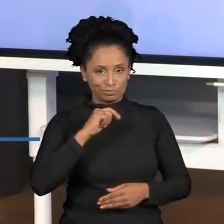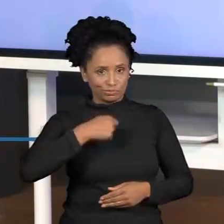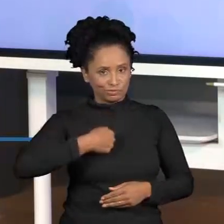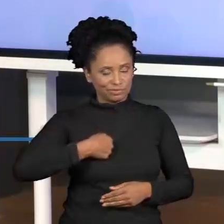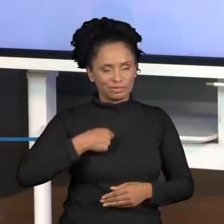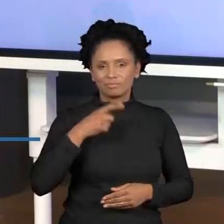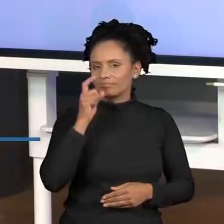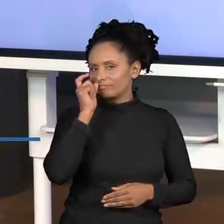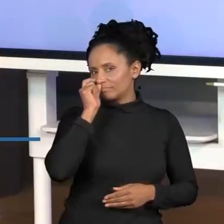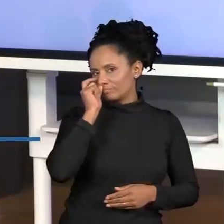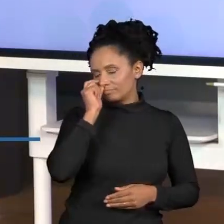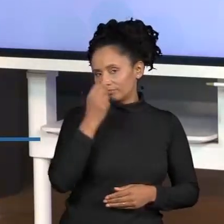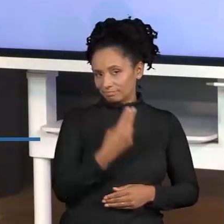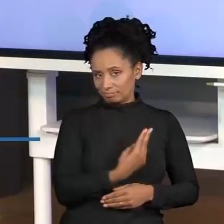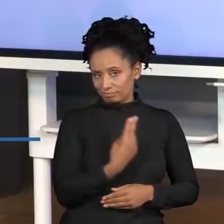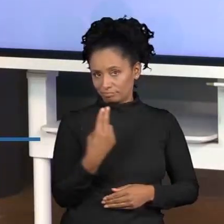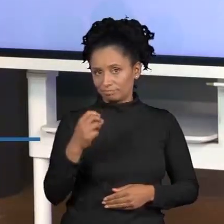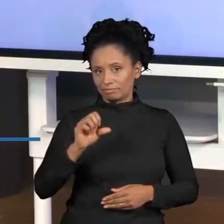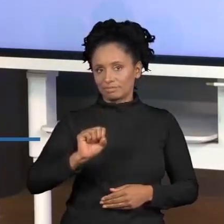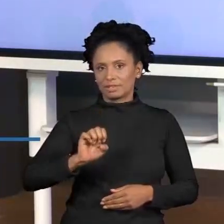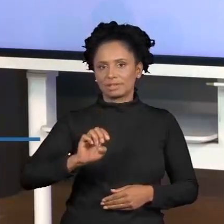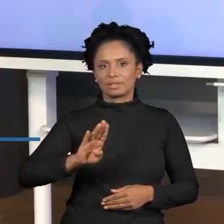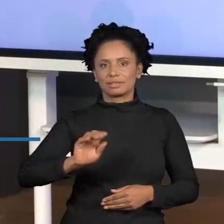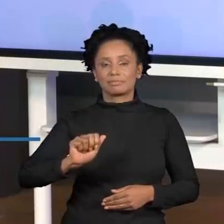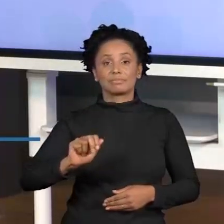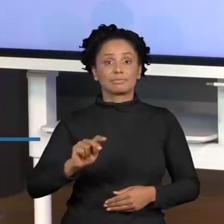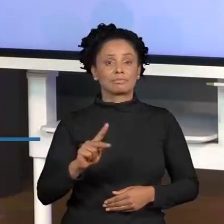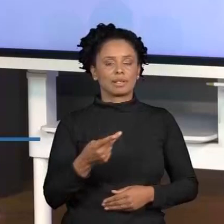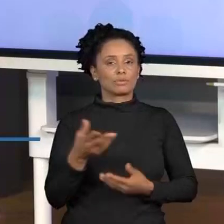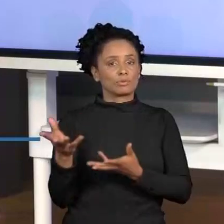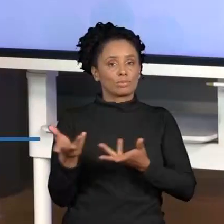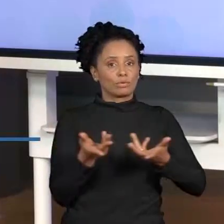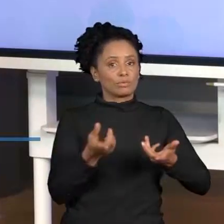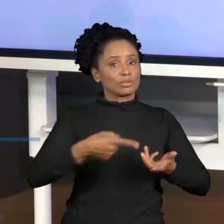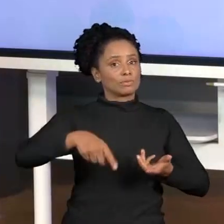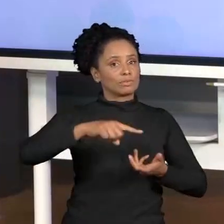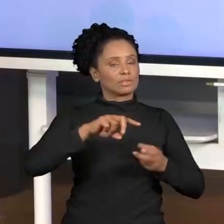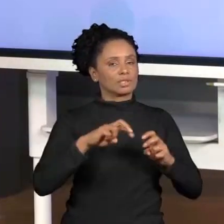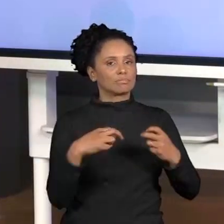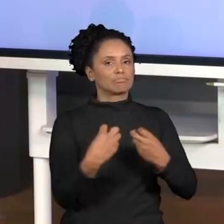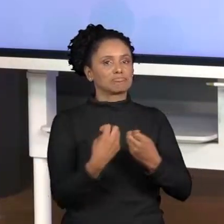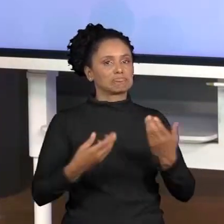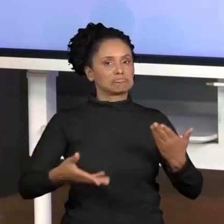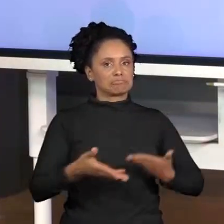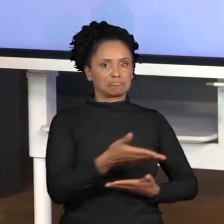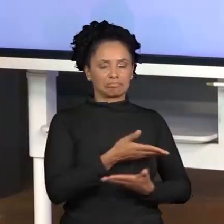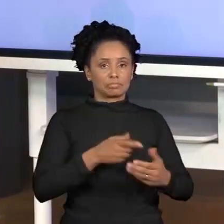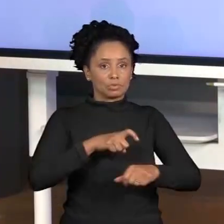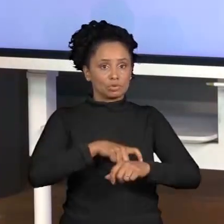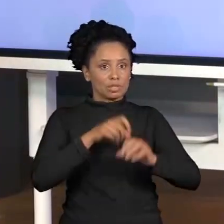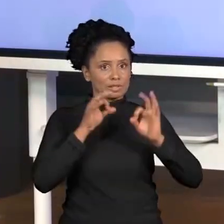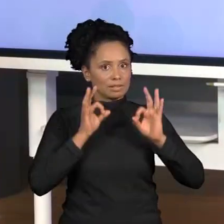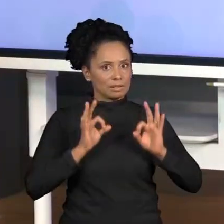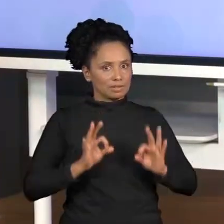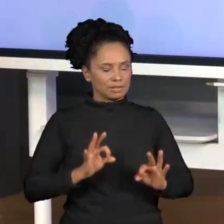professor Seba Nunes e vou convidar vocês para uma grande roda de conversa. É aquele momento aí da disciplina